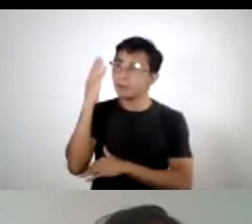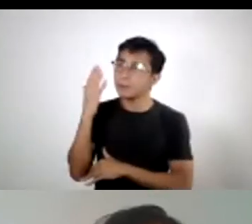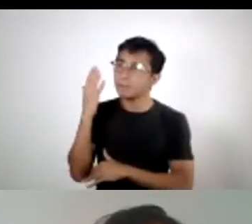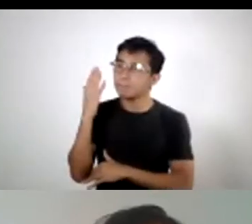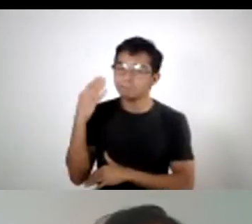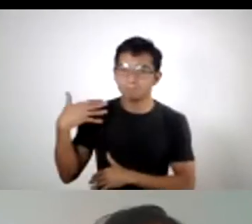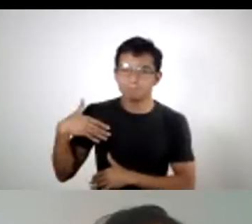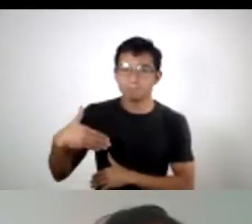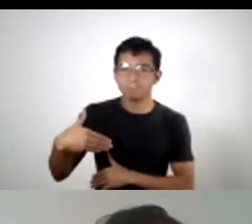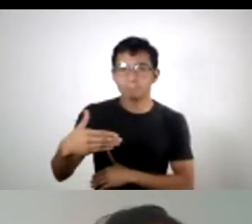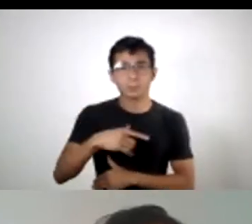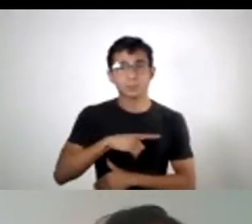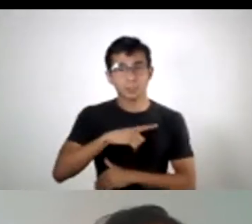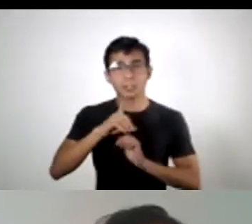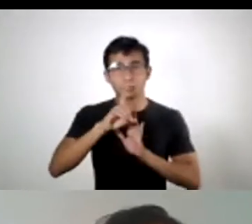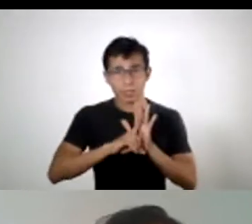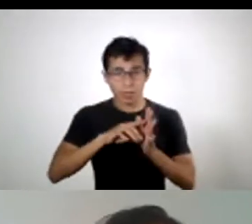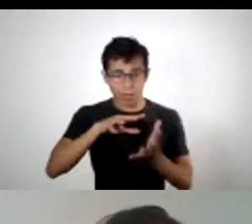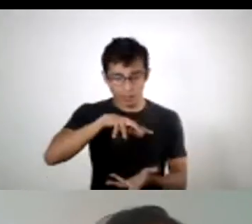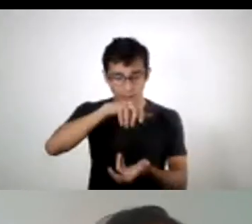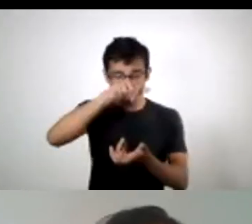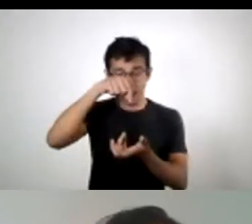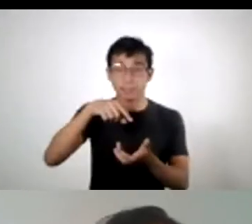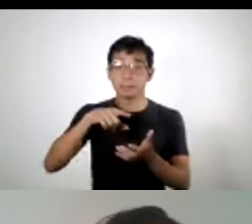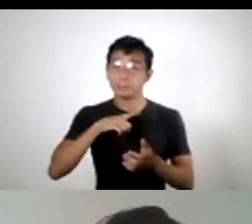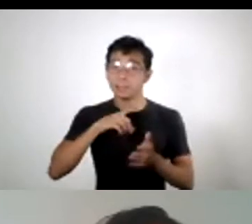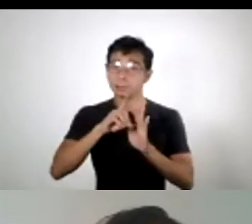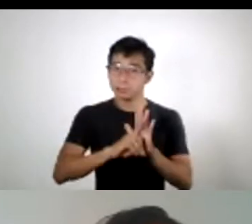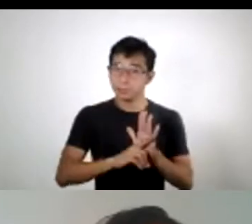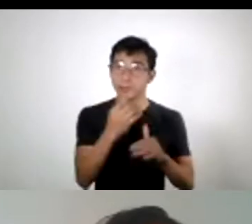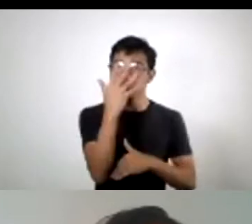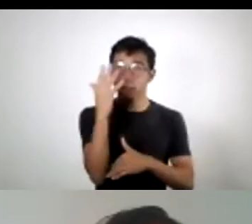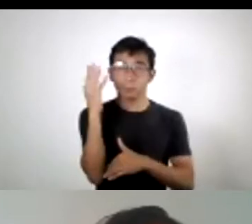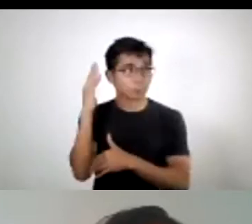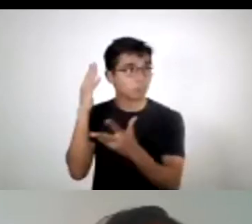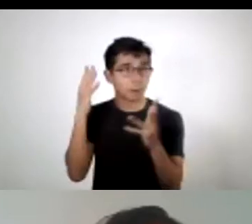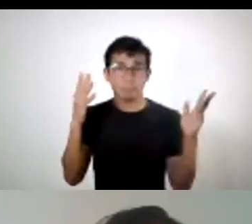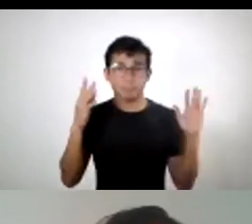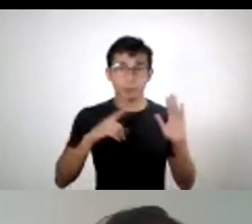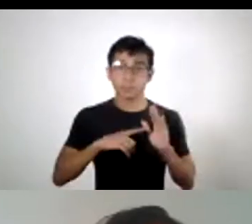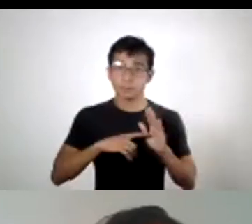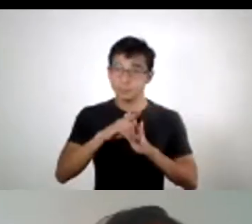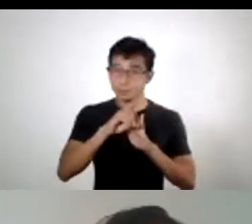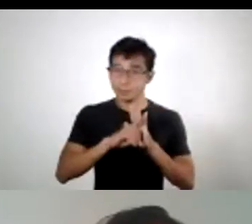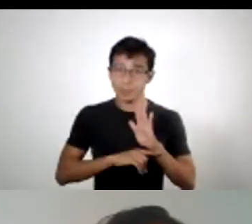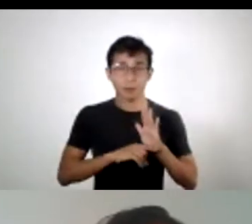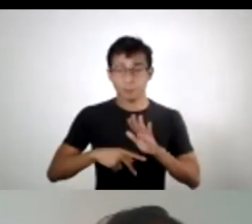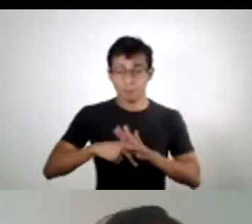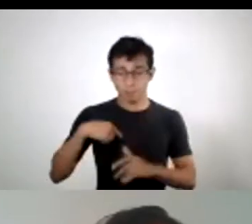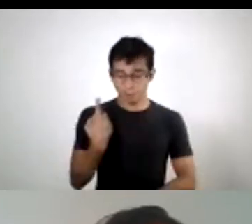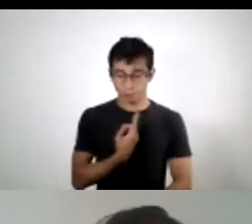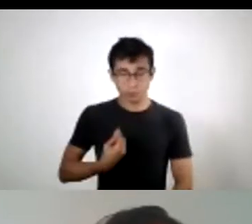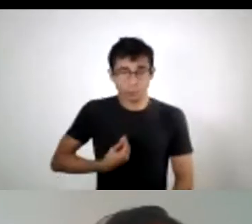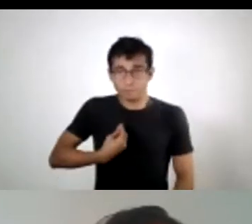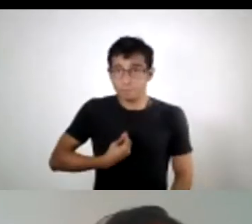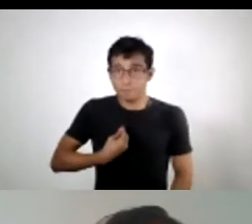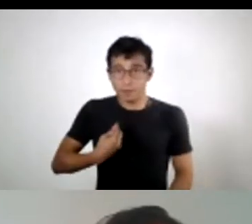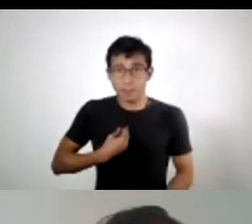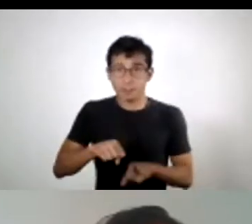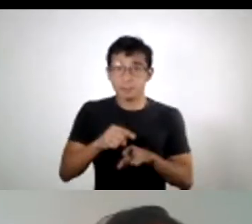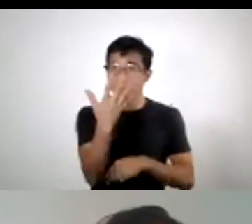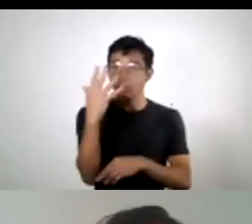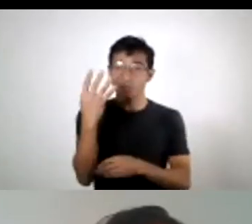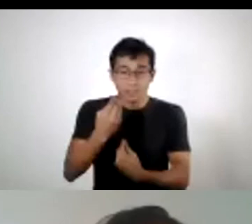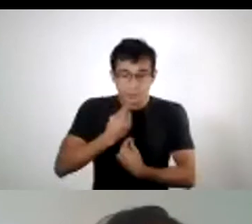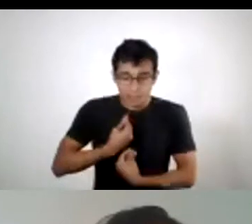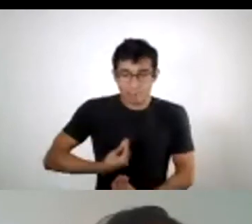a terra tem direito, a natureza tem direitos, ela faz parte da nossa vida, ela nos dá a vida. Gente, isso me toca